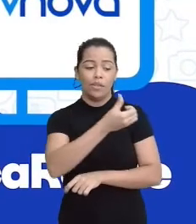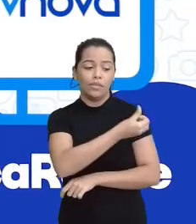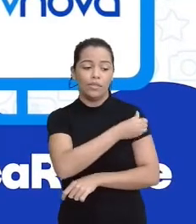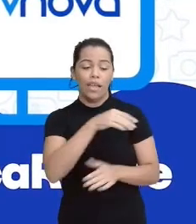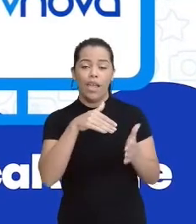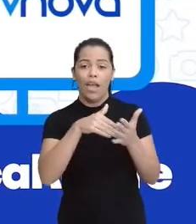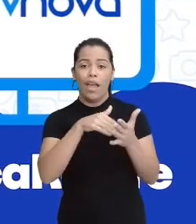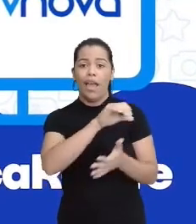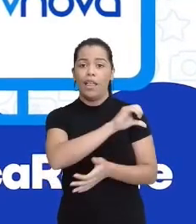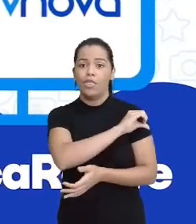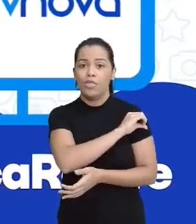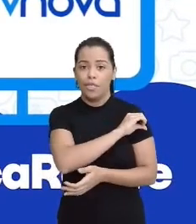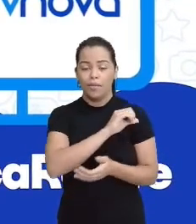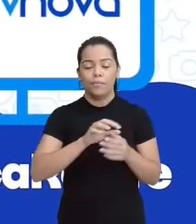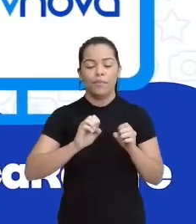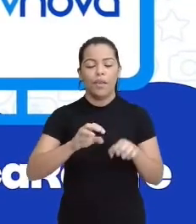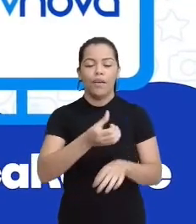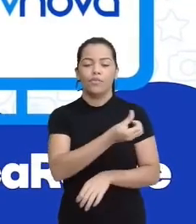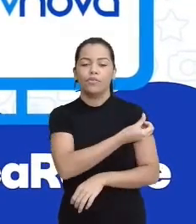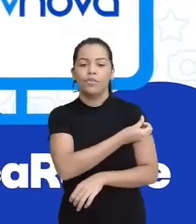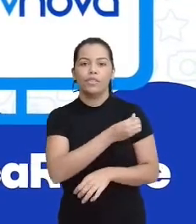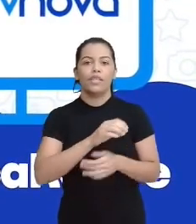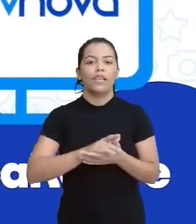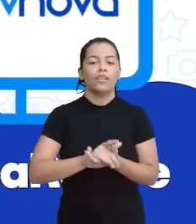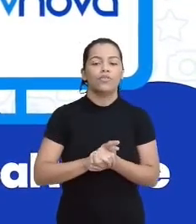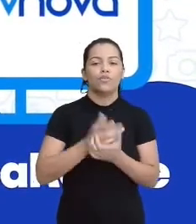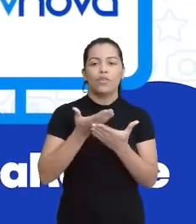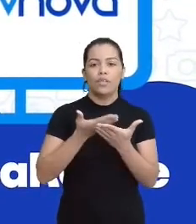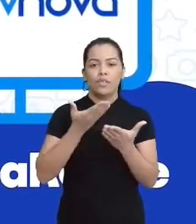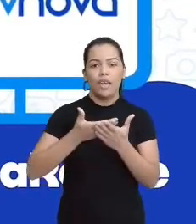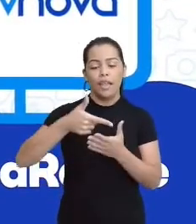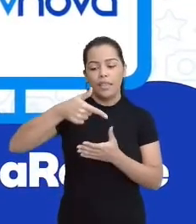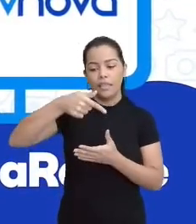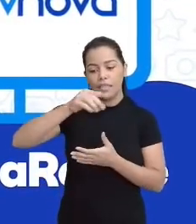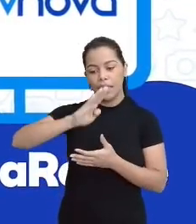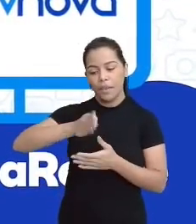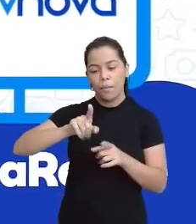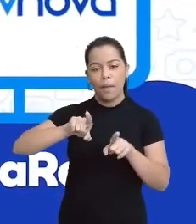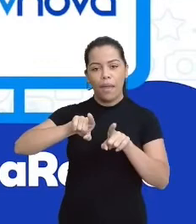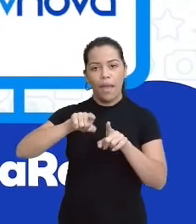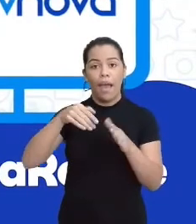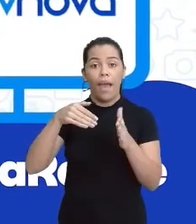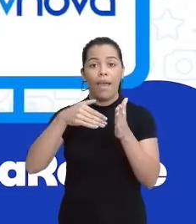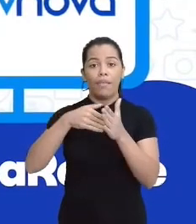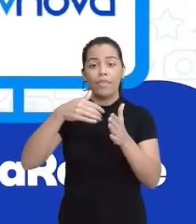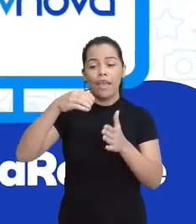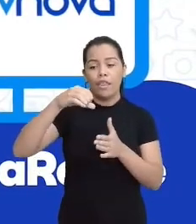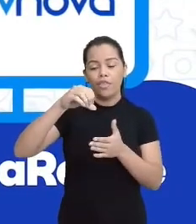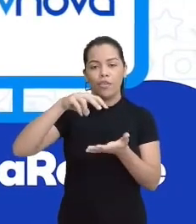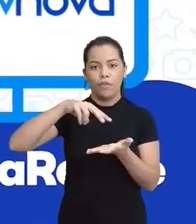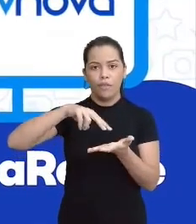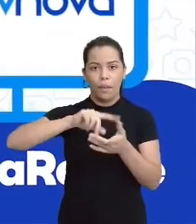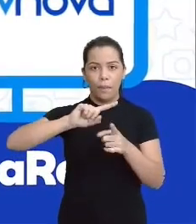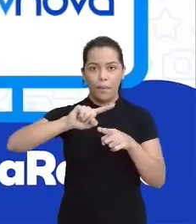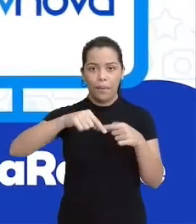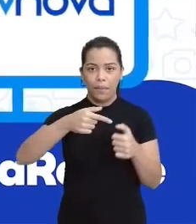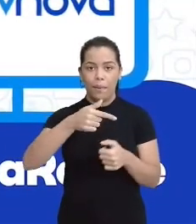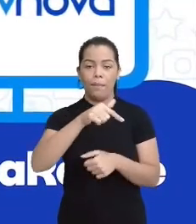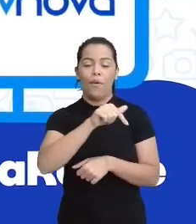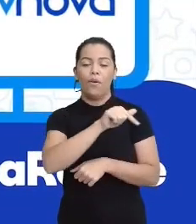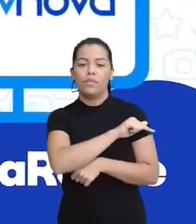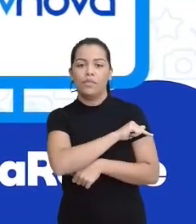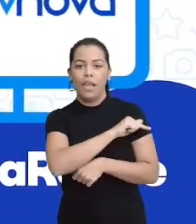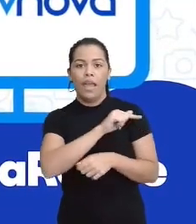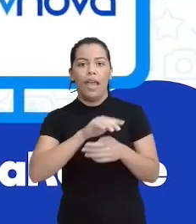As aulas do 6º ano serão exibidas de 7h30 às 9 horas da manhã. Já o 7º ano do ensino fundamental, anos